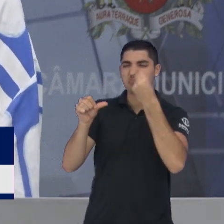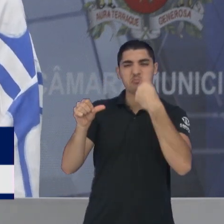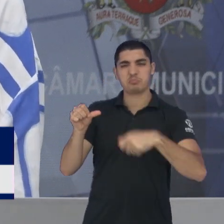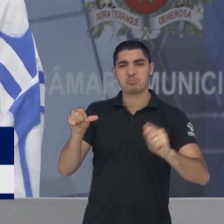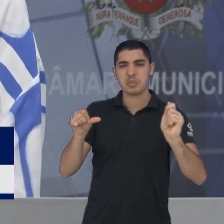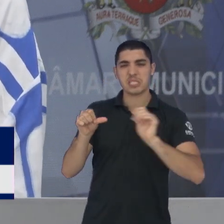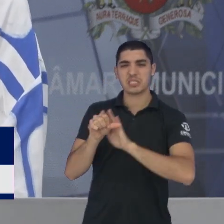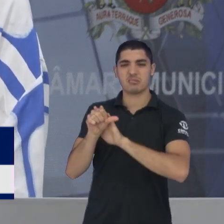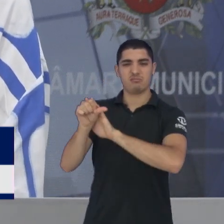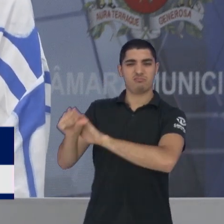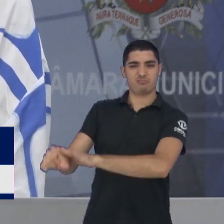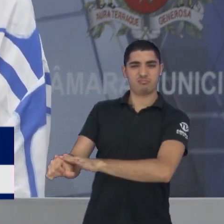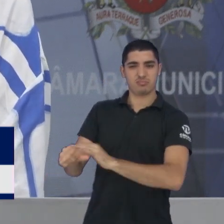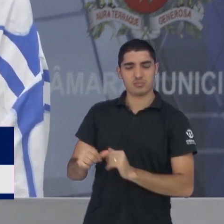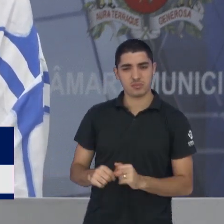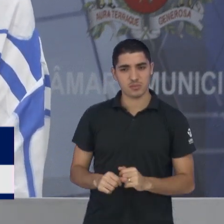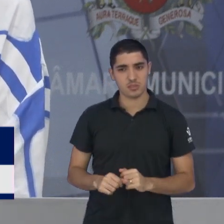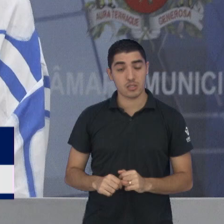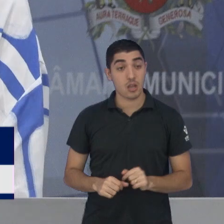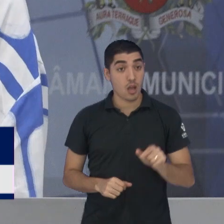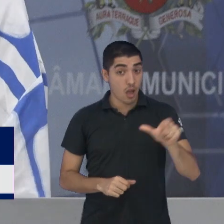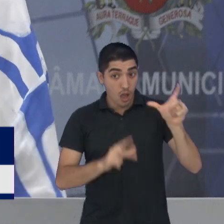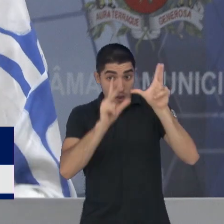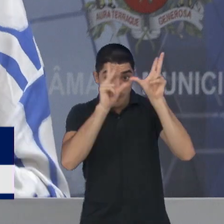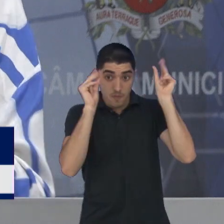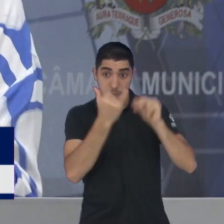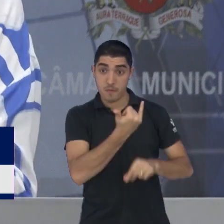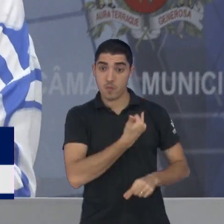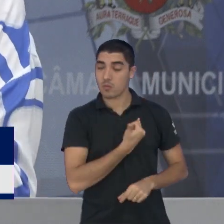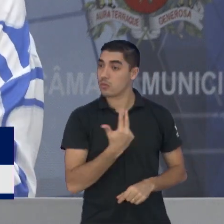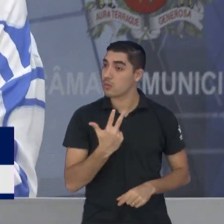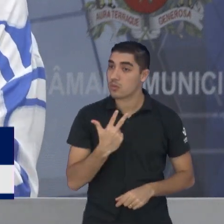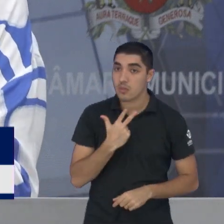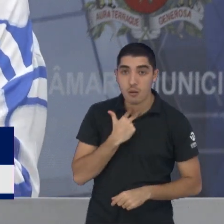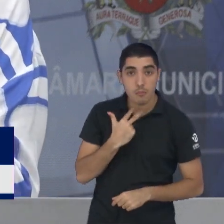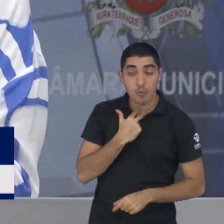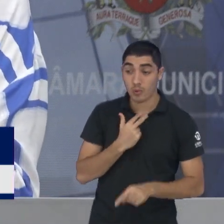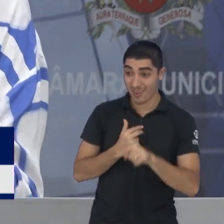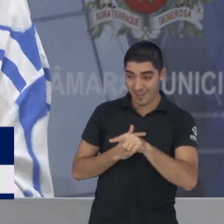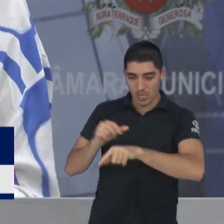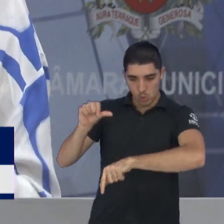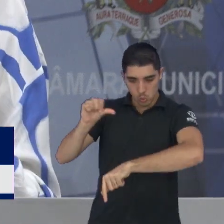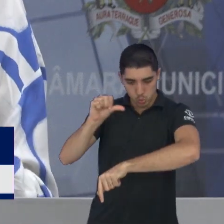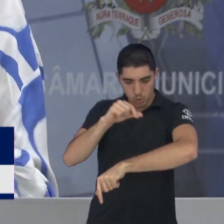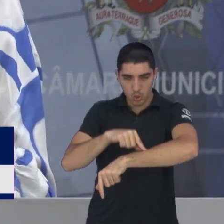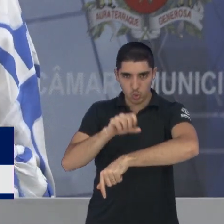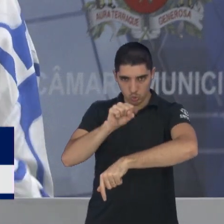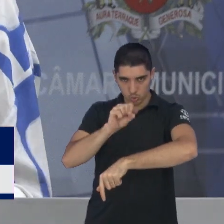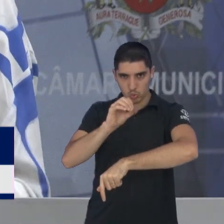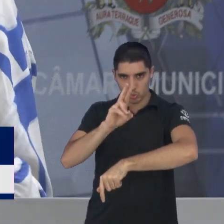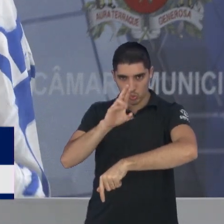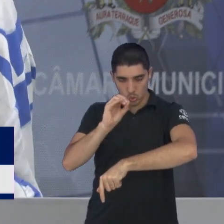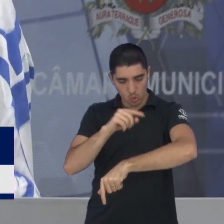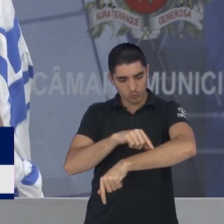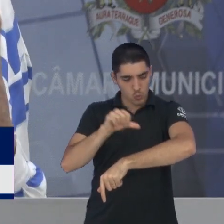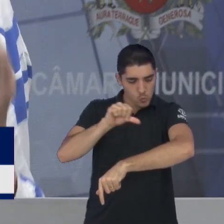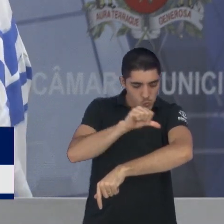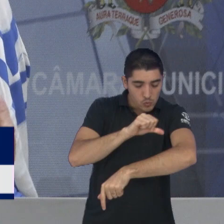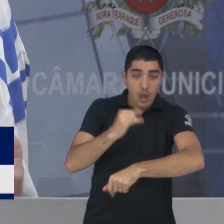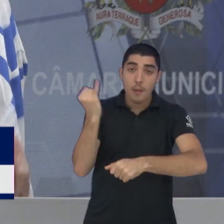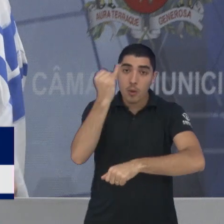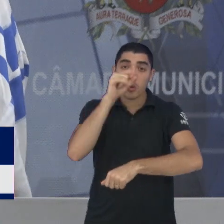dispensar esse soro fisiológico. Não, não pode. Esse soro fisiológico é a base para a imunidade, para a limpeza,